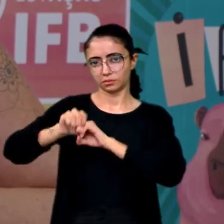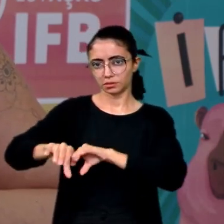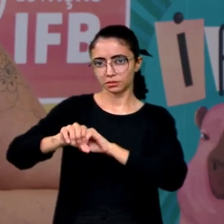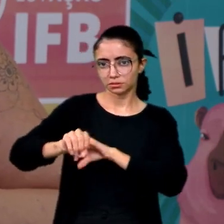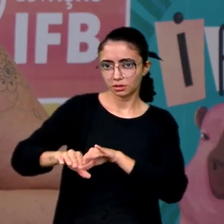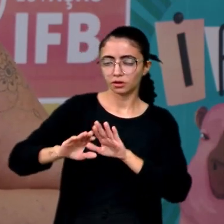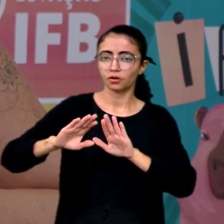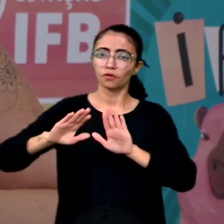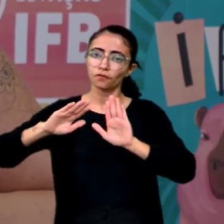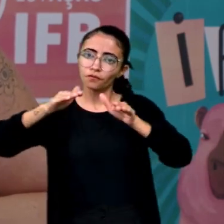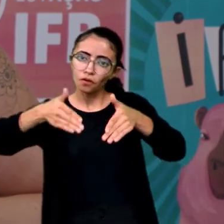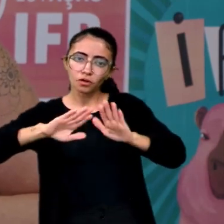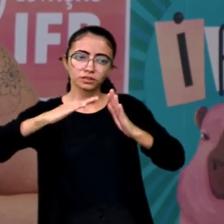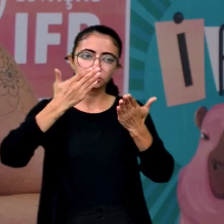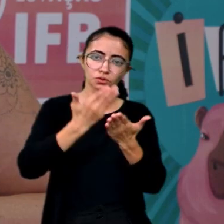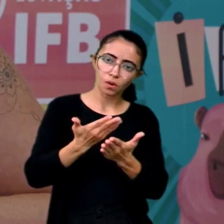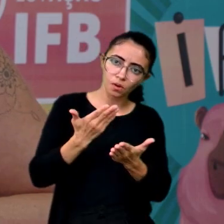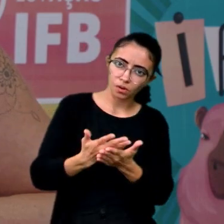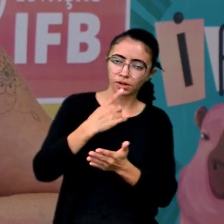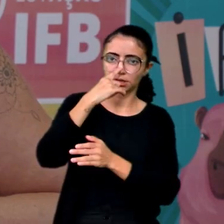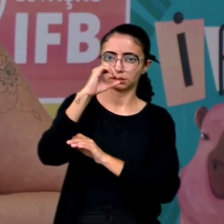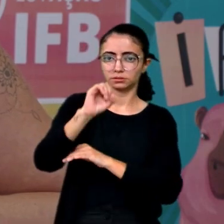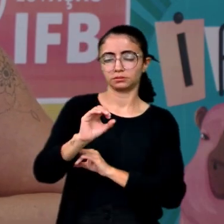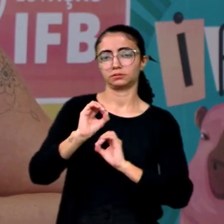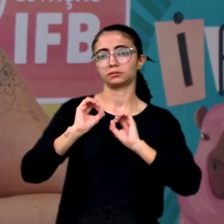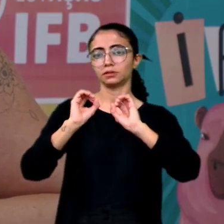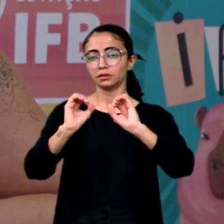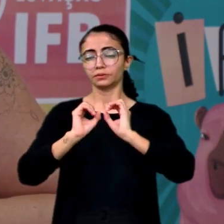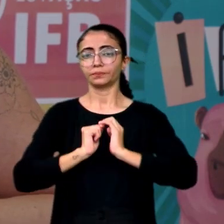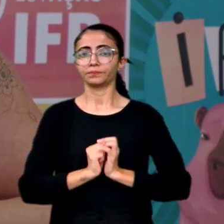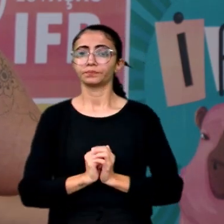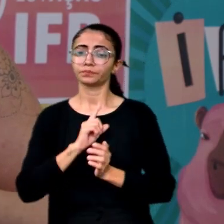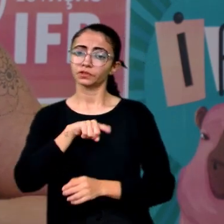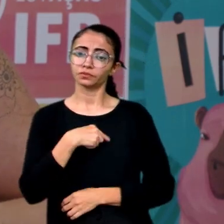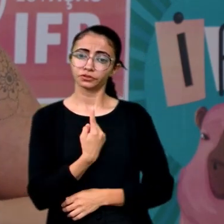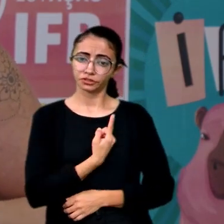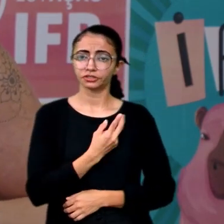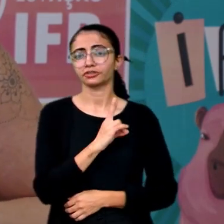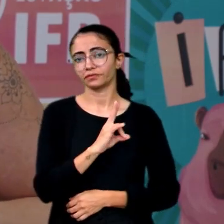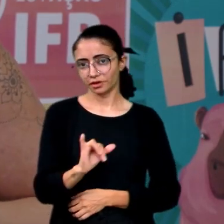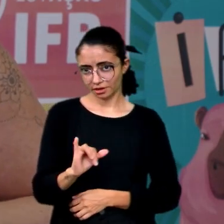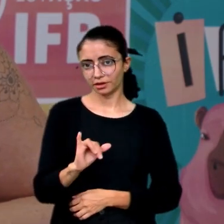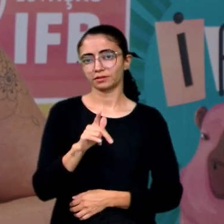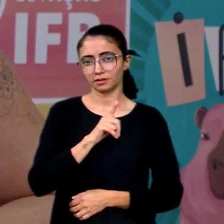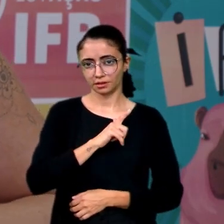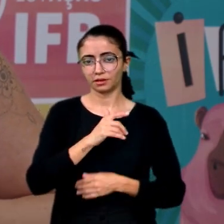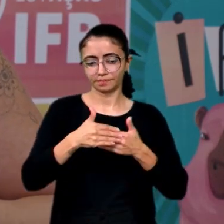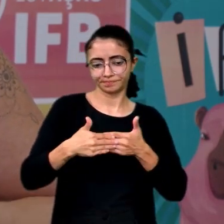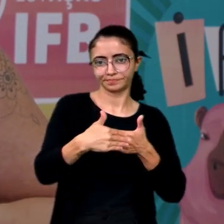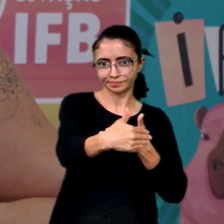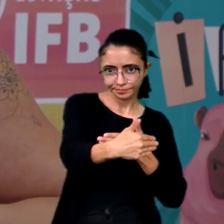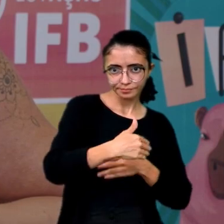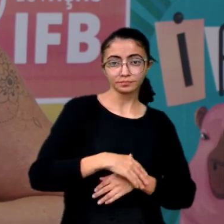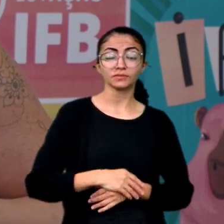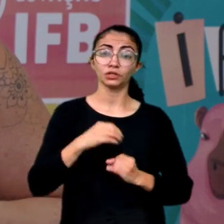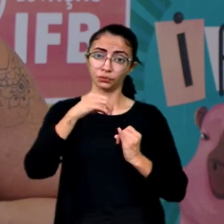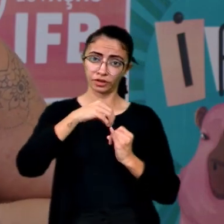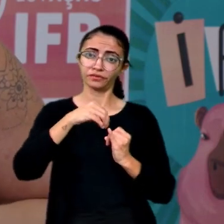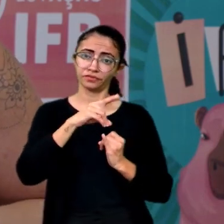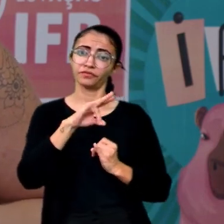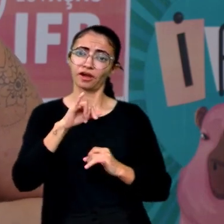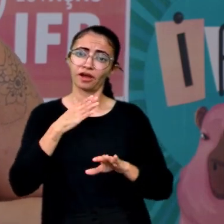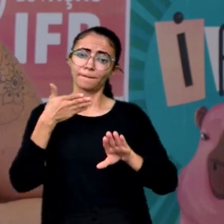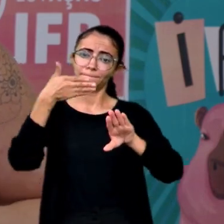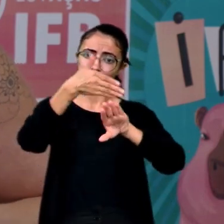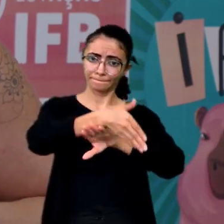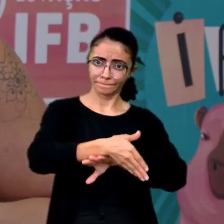Escolas lixo zero. E nesse teremos, e o IFB estará presente, não como sendo lixo zero, mas mostrando